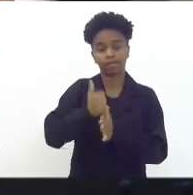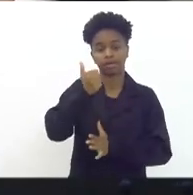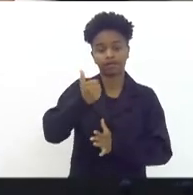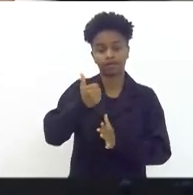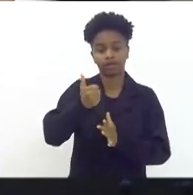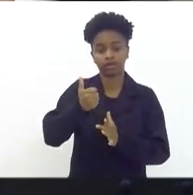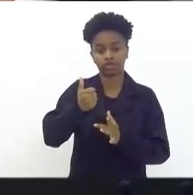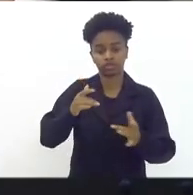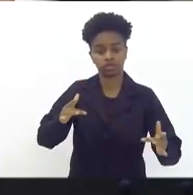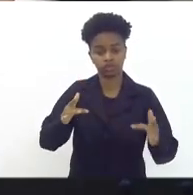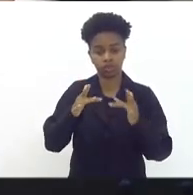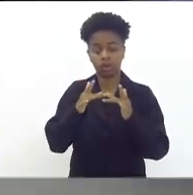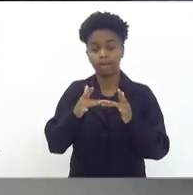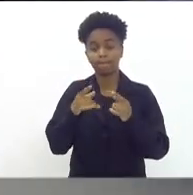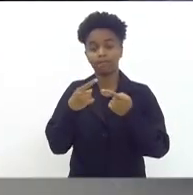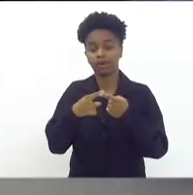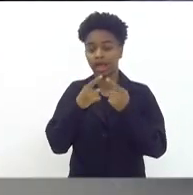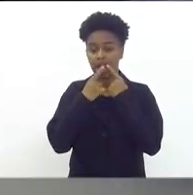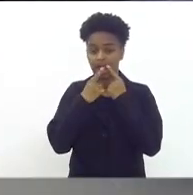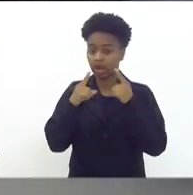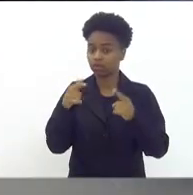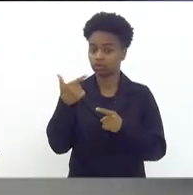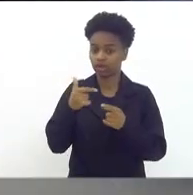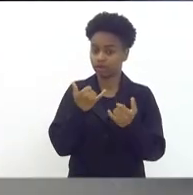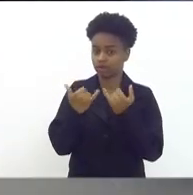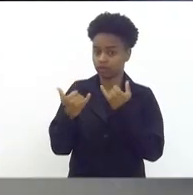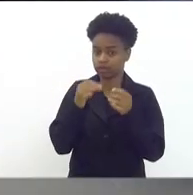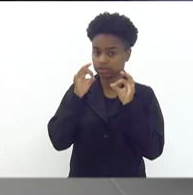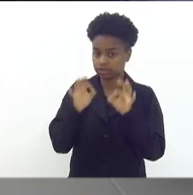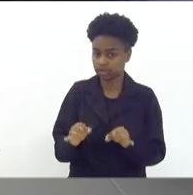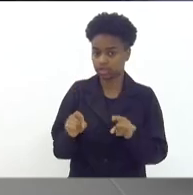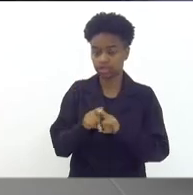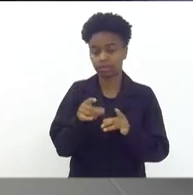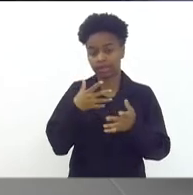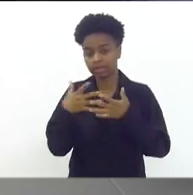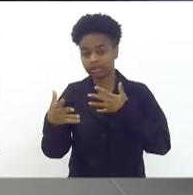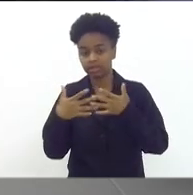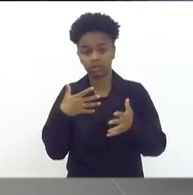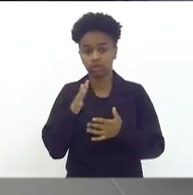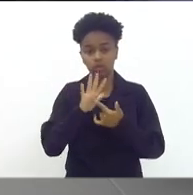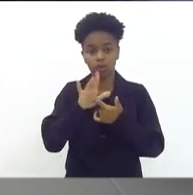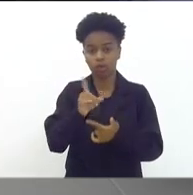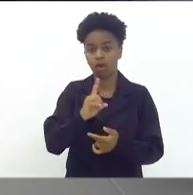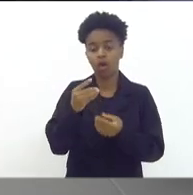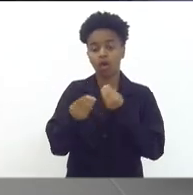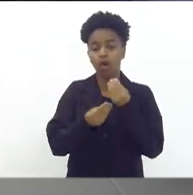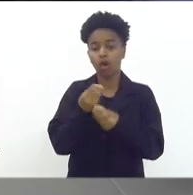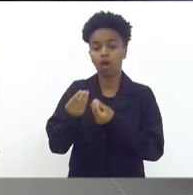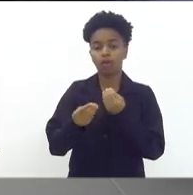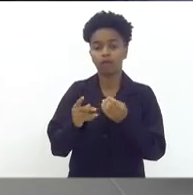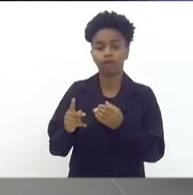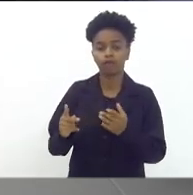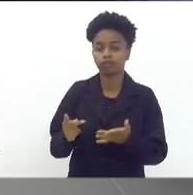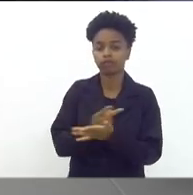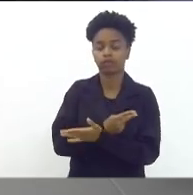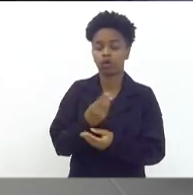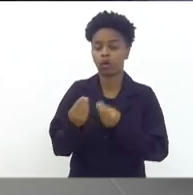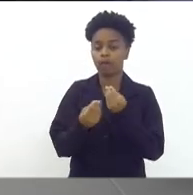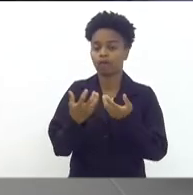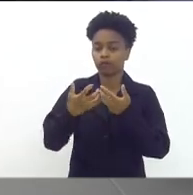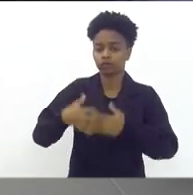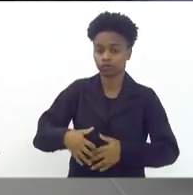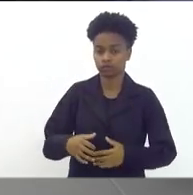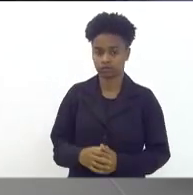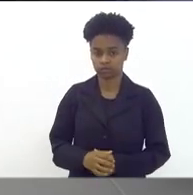ele reclamam de que não tem as informações corretas e transparente de como se prossegue em relação a isso então